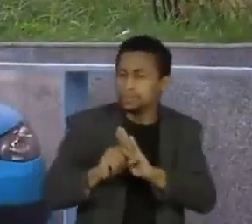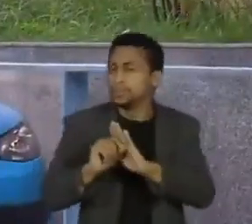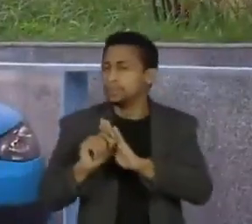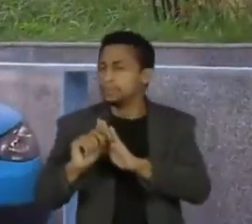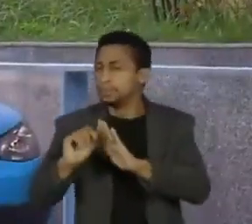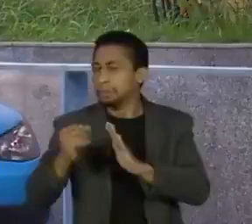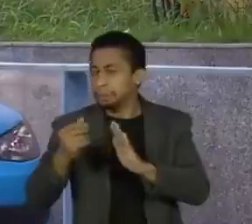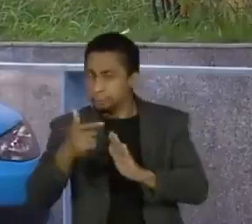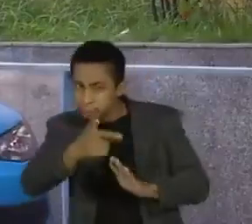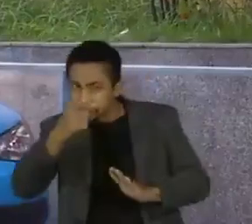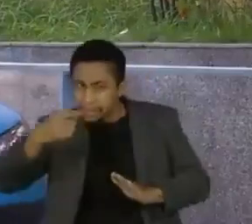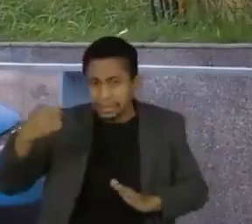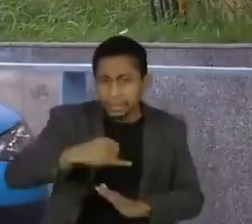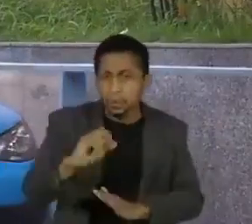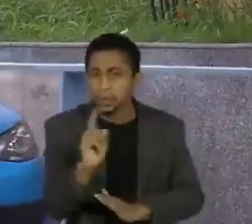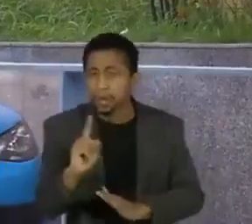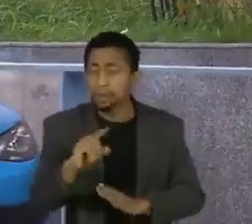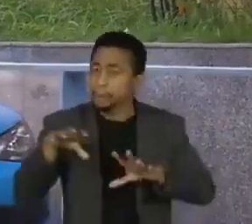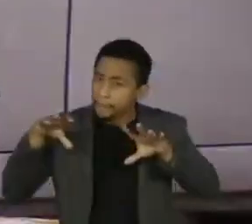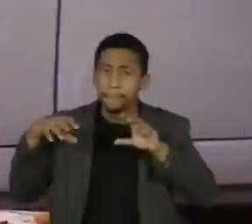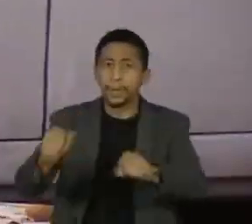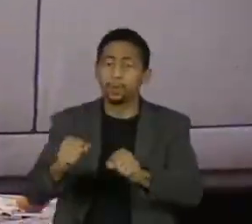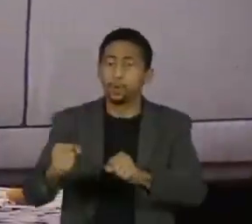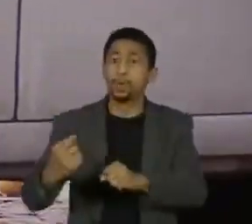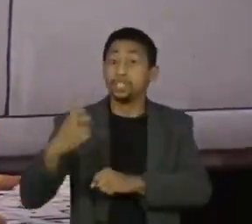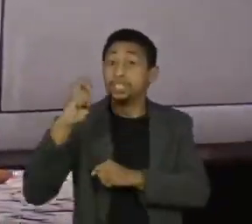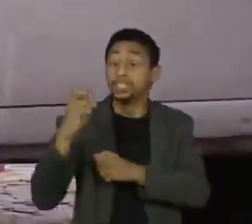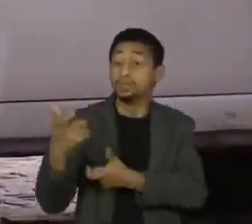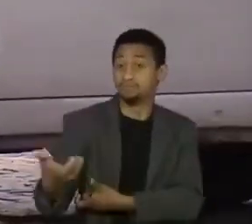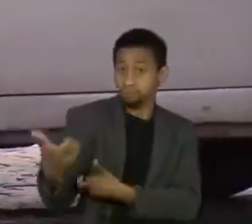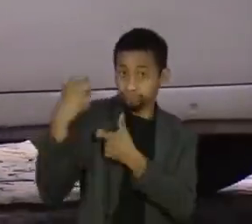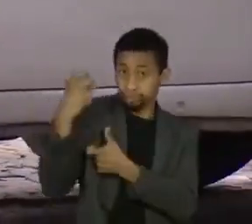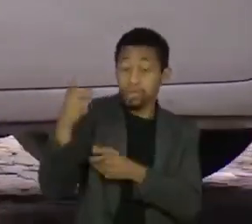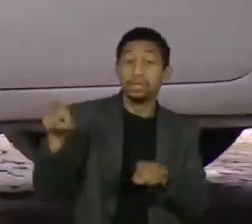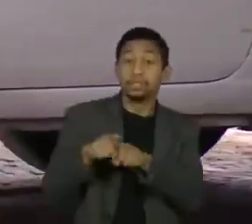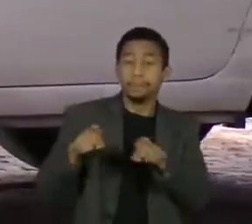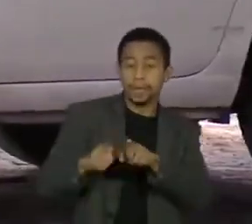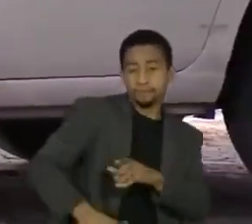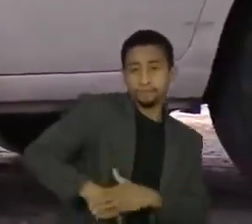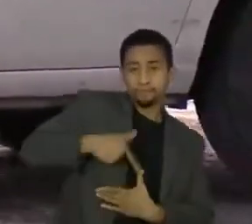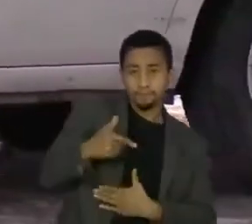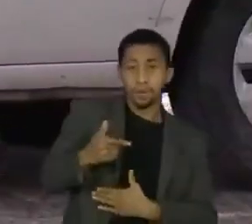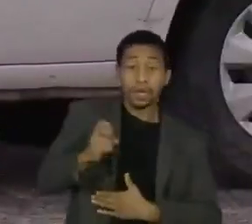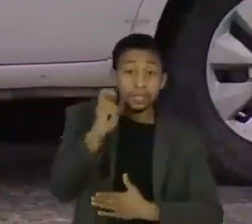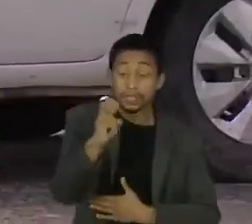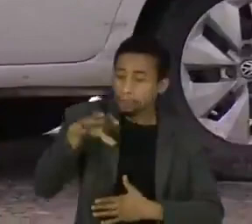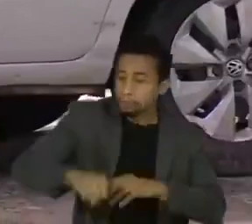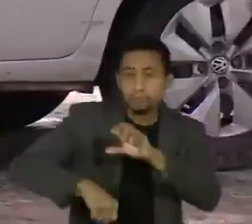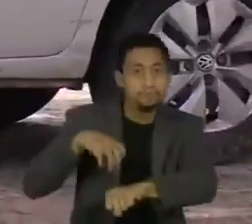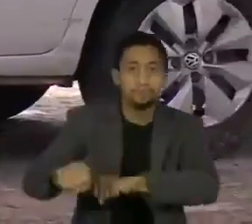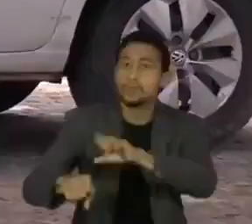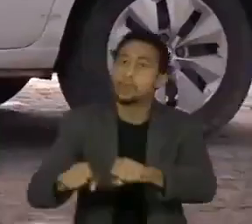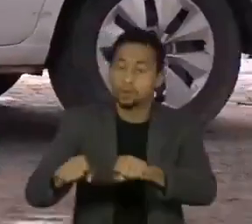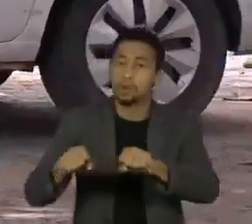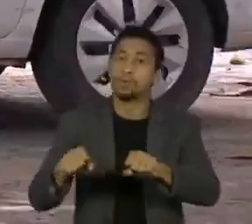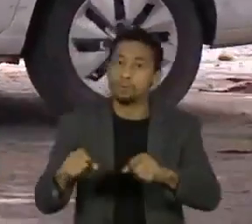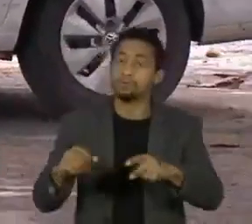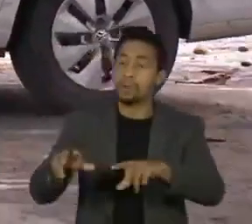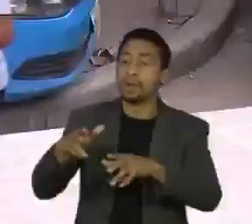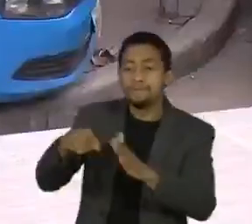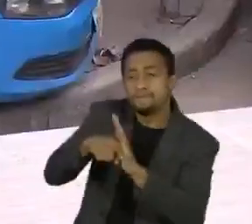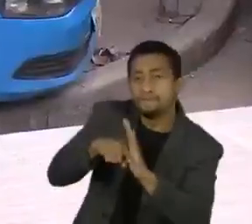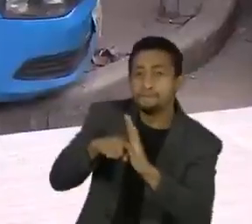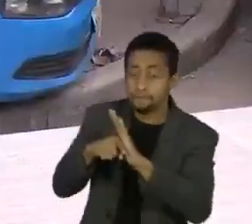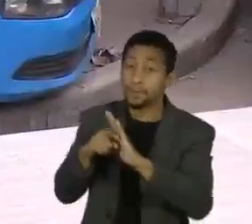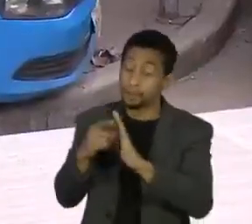caso aprendeu os cinco fuzis e as cinco pistolas utilizadas pelos policiais para realizar confronto